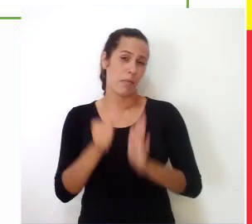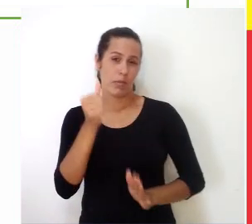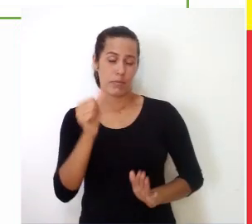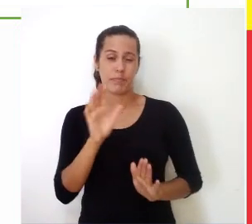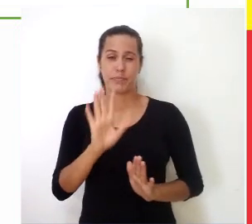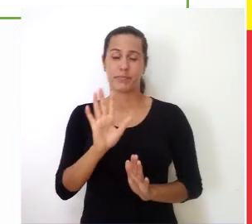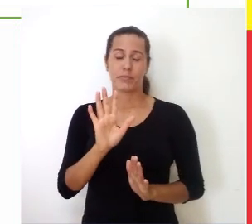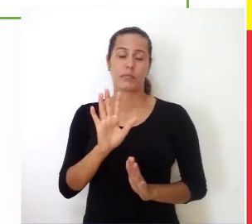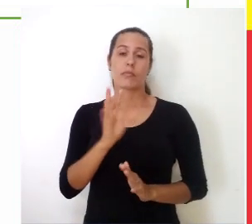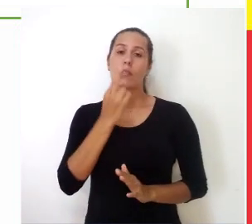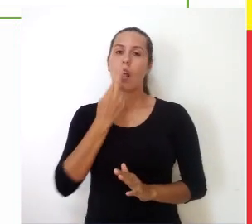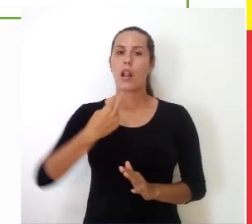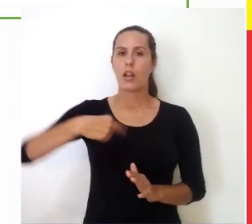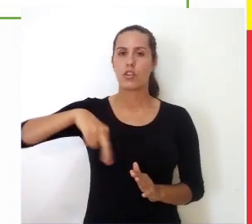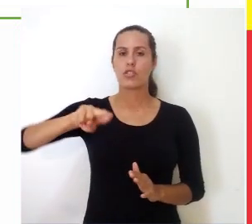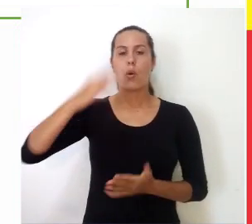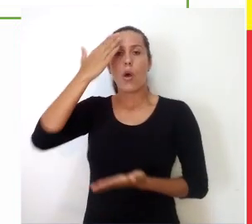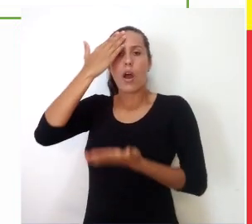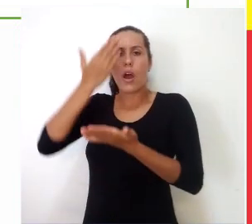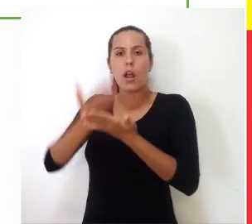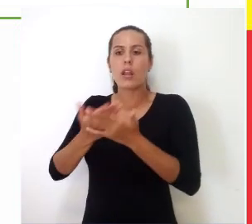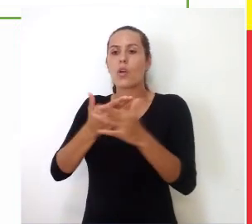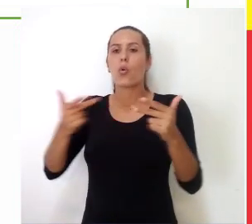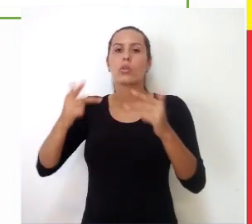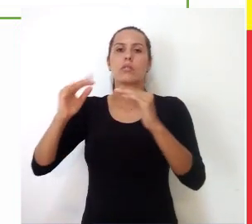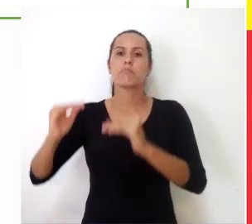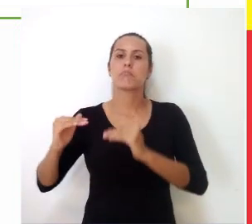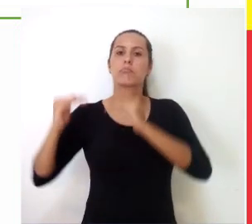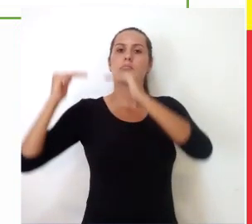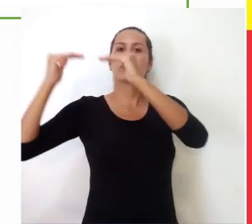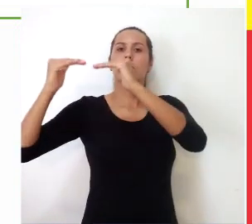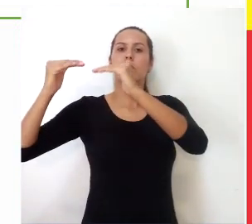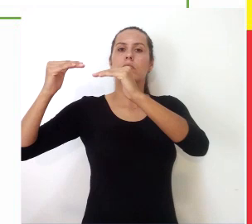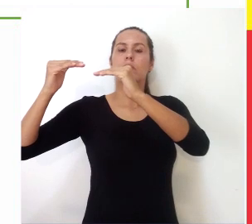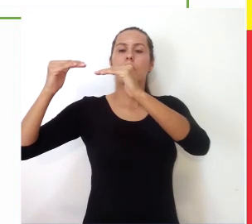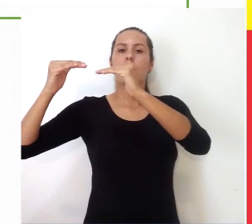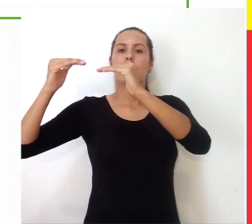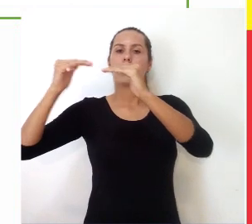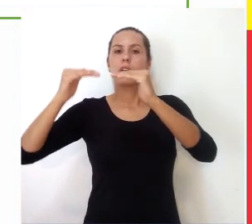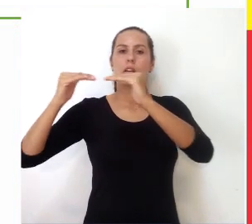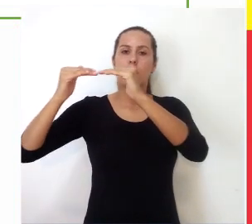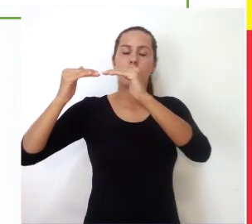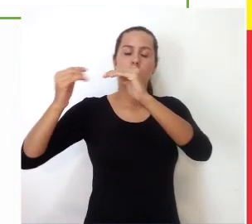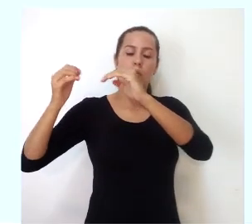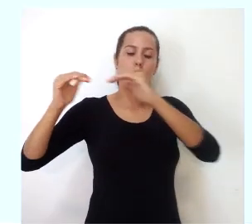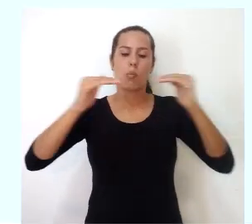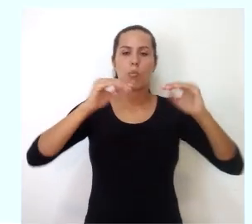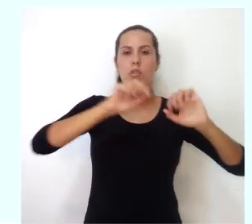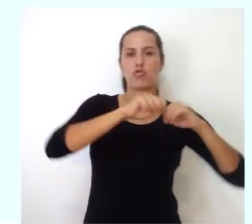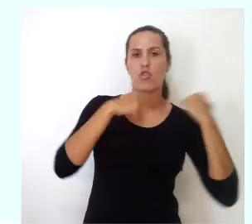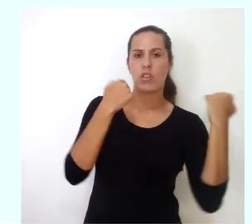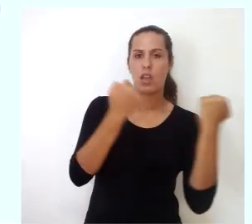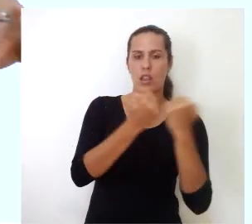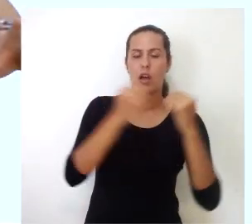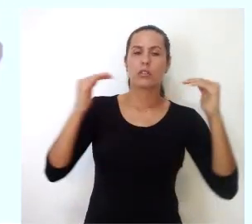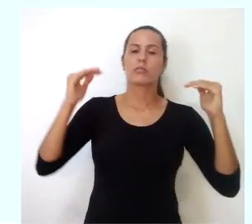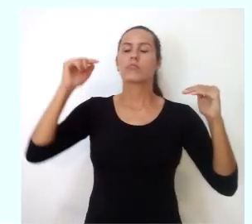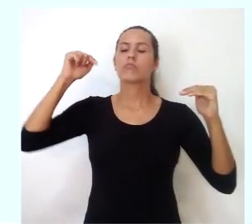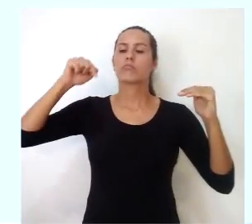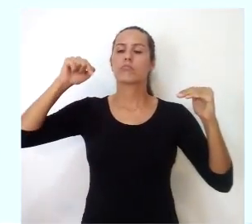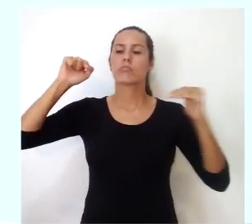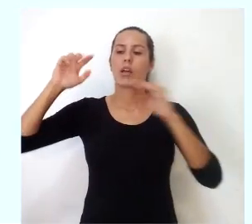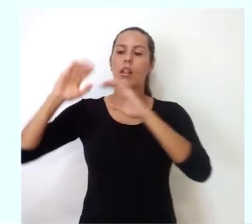é uma crença a algo superior, que resulta em uma postura moral diante da sociedade, certo? E a ética, nós vimos, acabamos